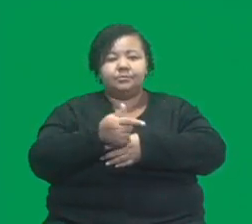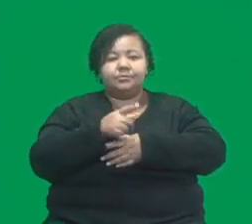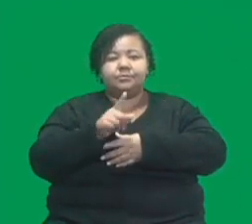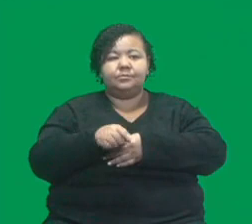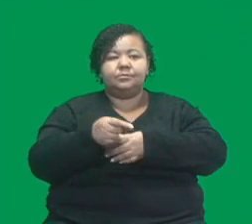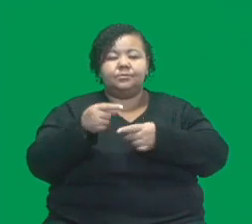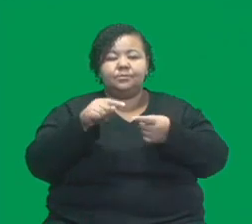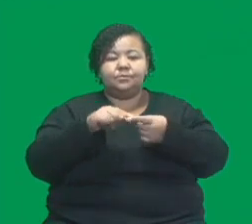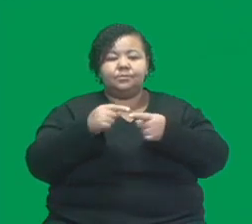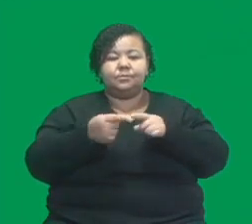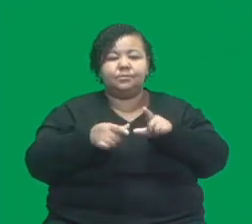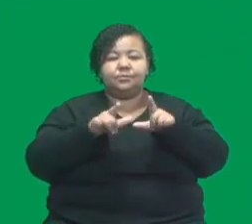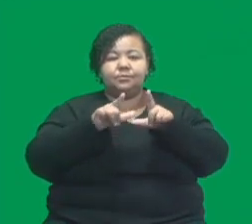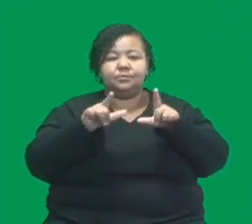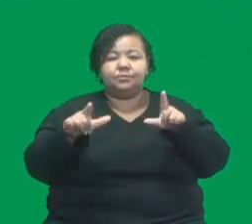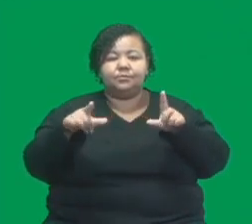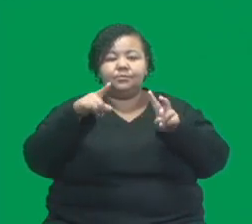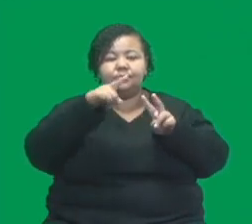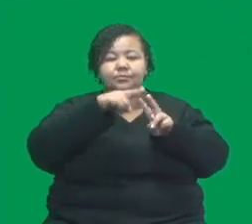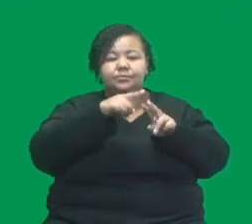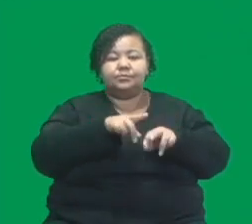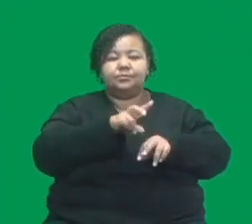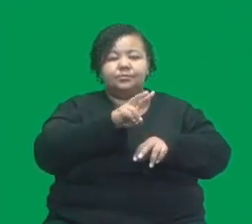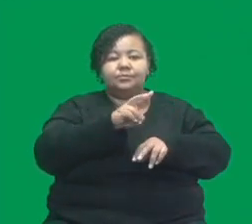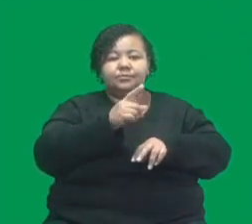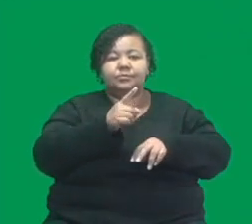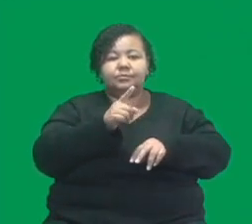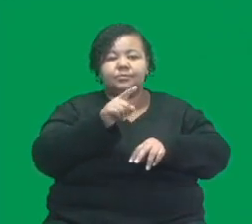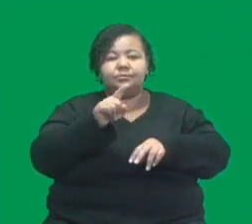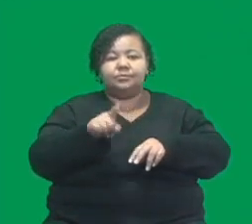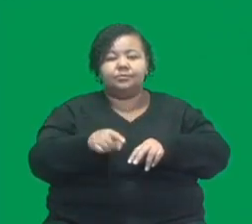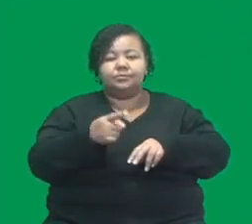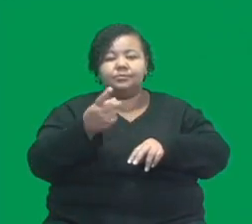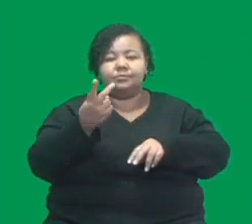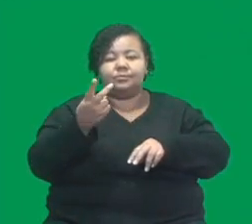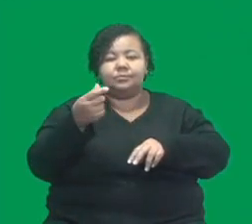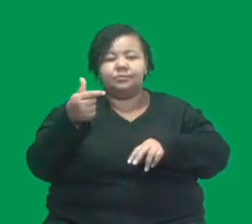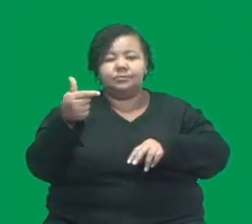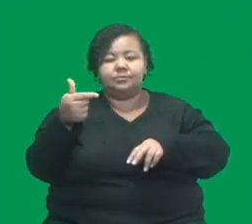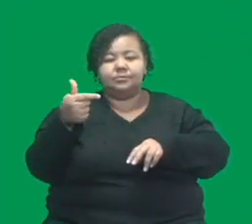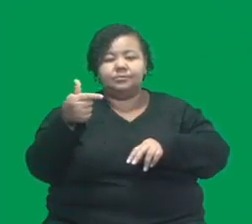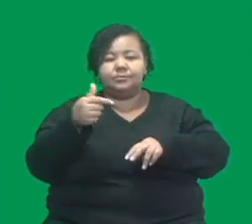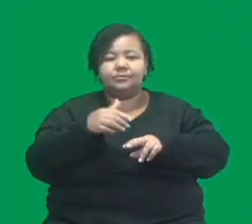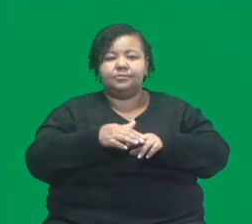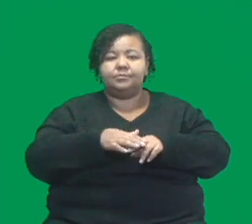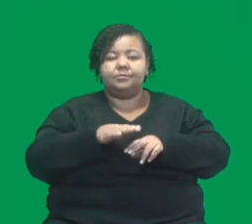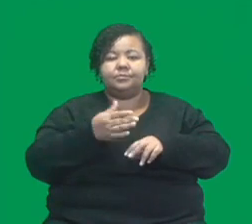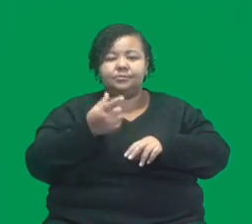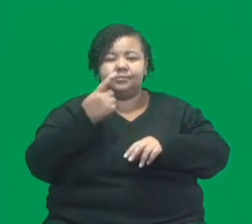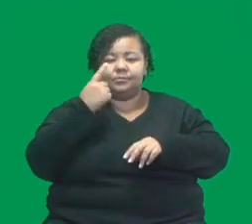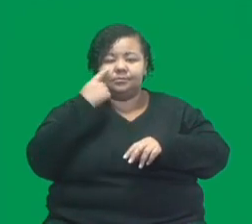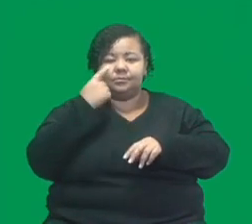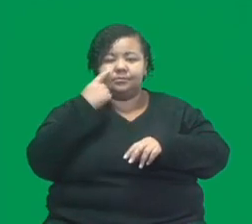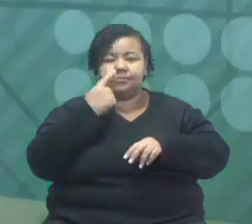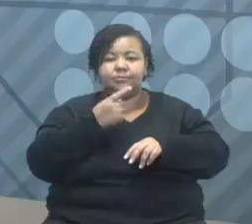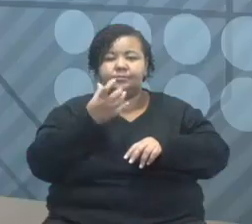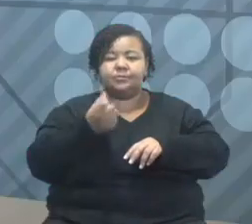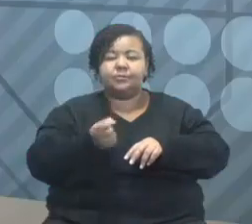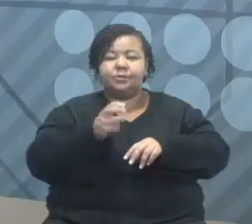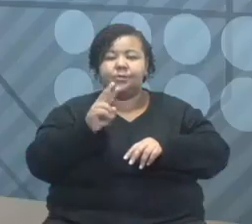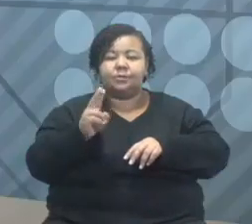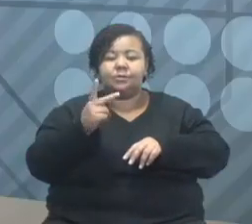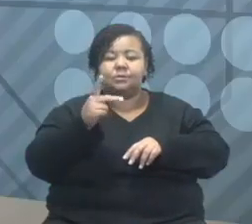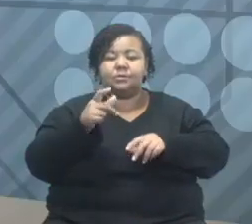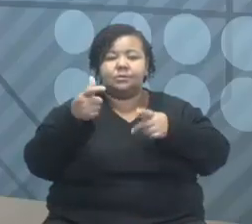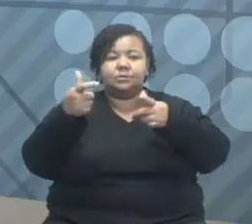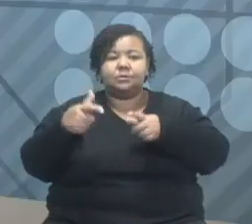como combinação linear dos vetores v1 e v2. Então, veja que estamos trabalhando aqui no